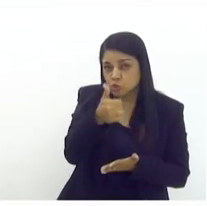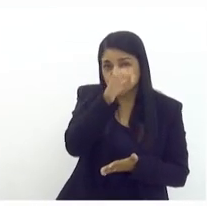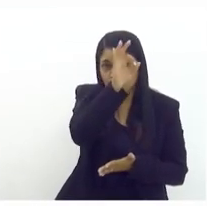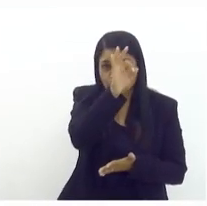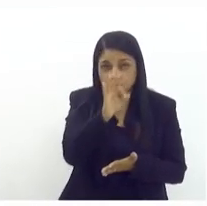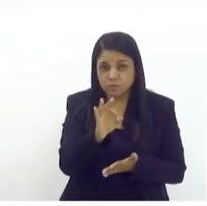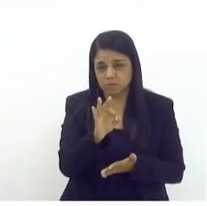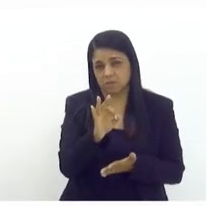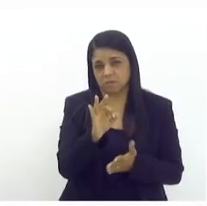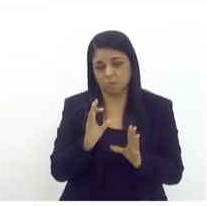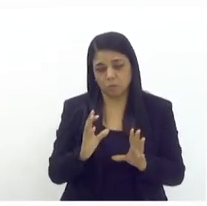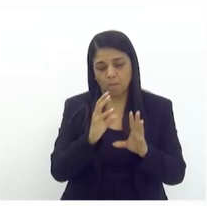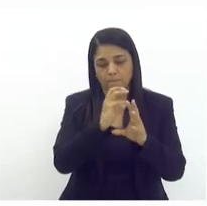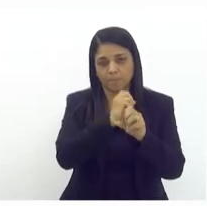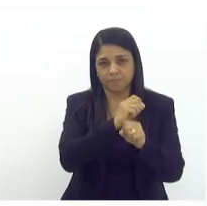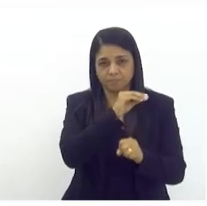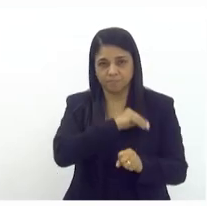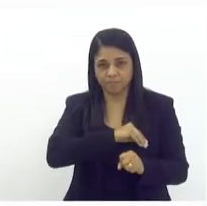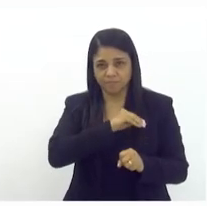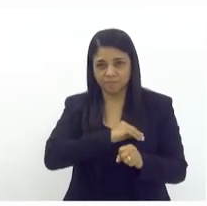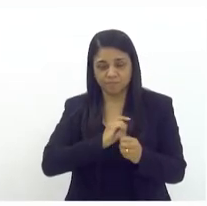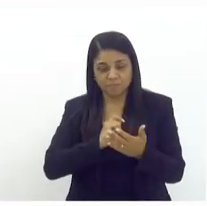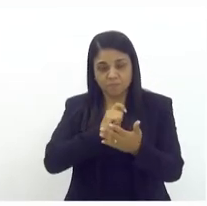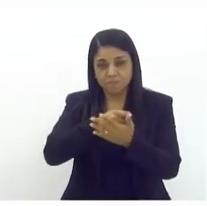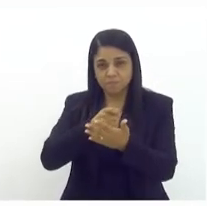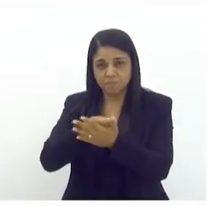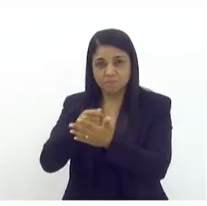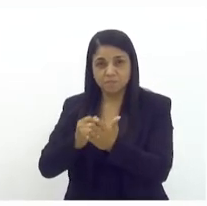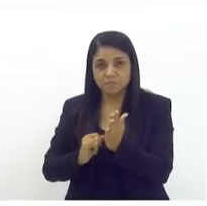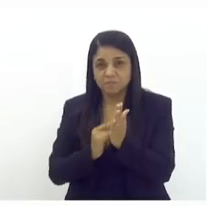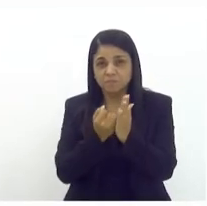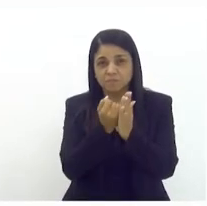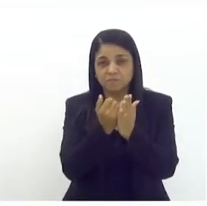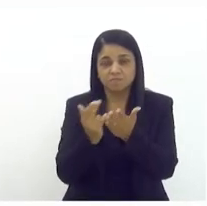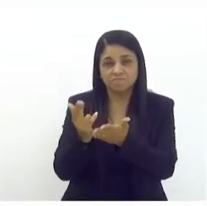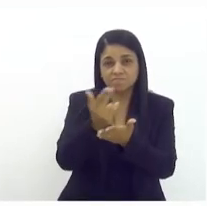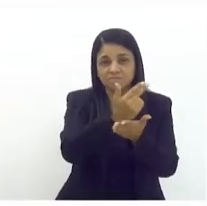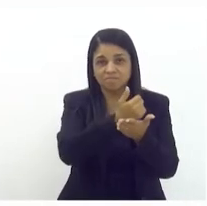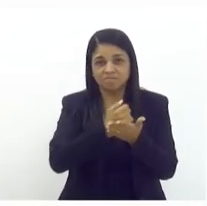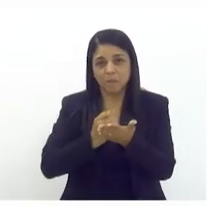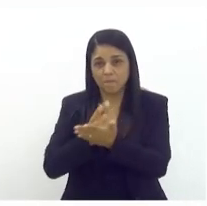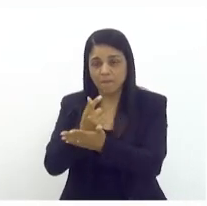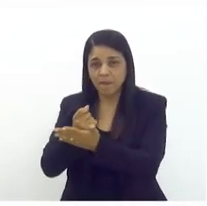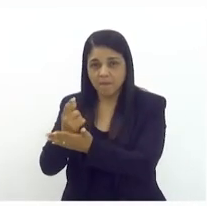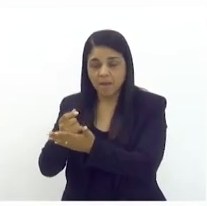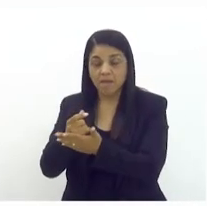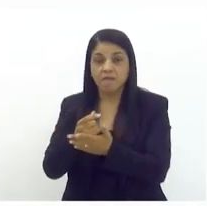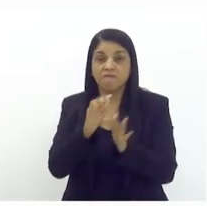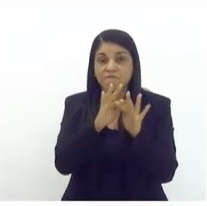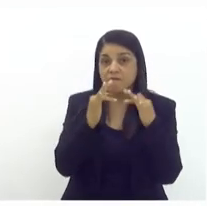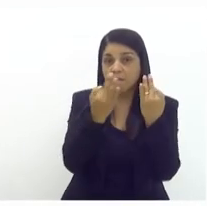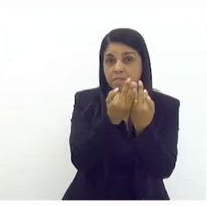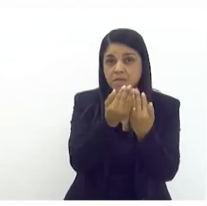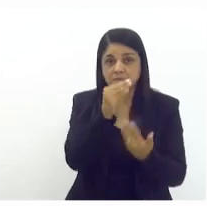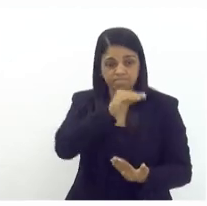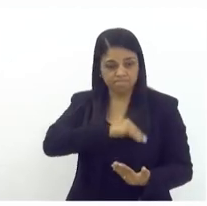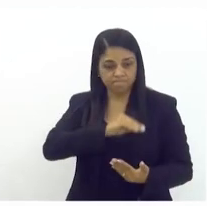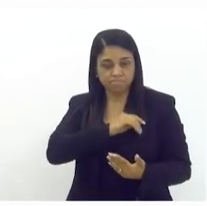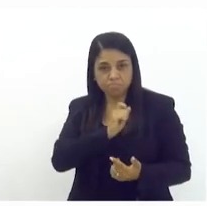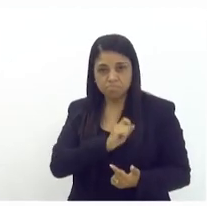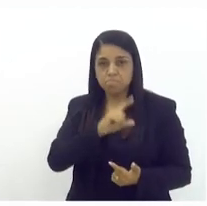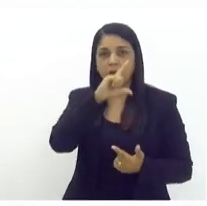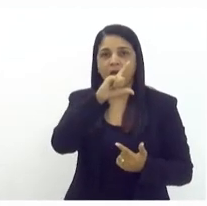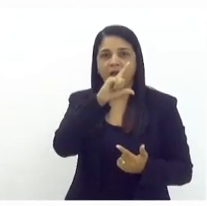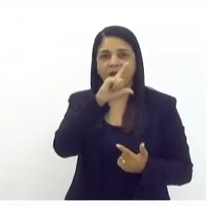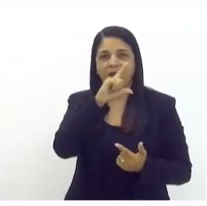orçamentos em tributos sobre o consumo enquanto que as famílias de maior renda consome